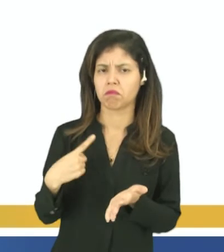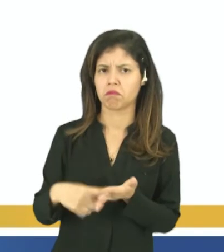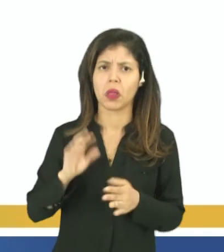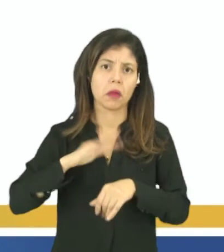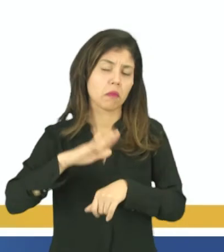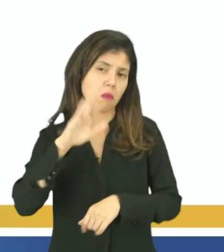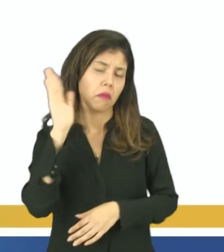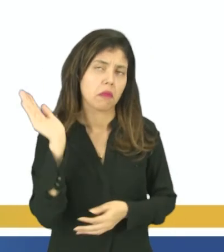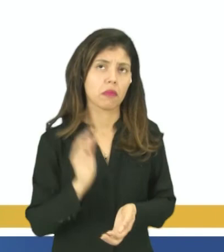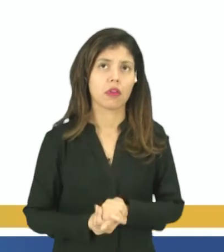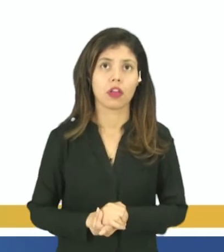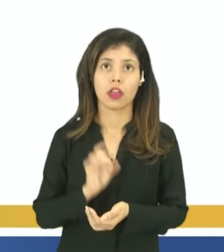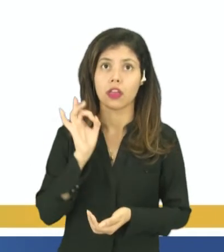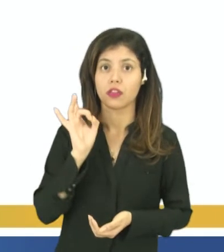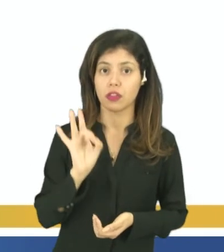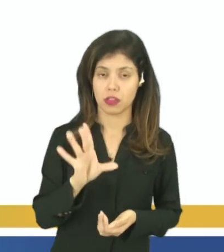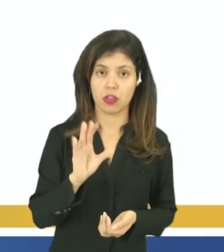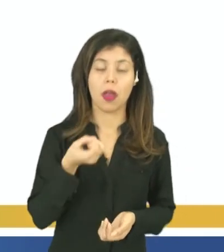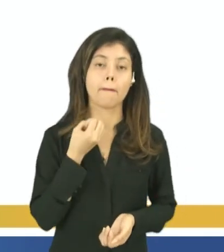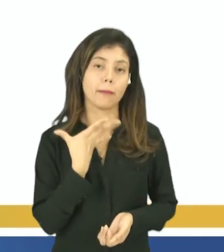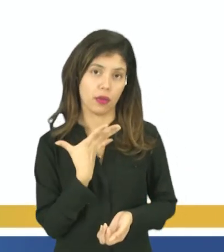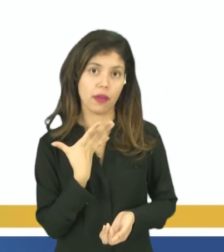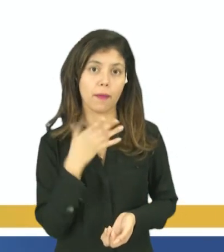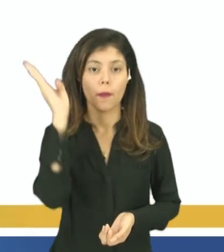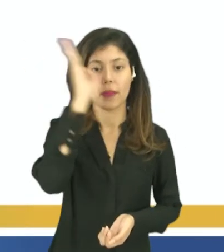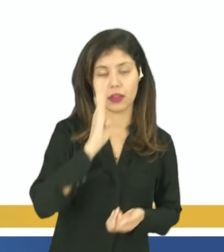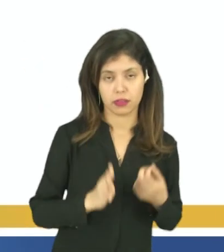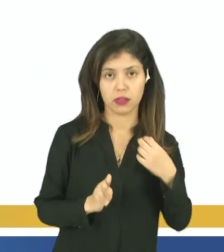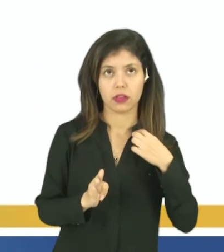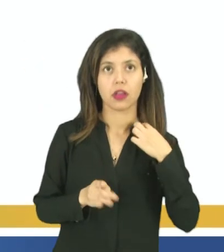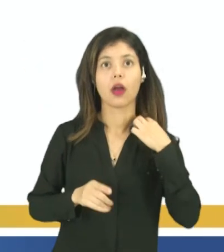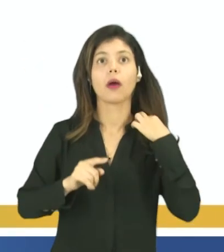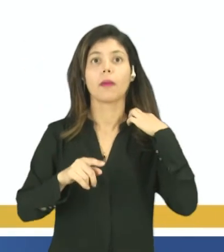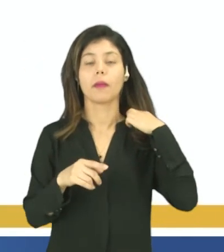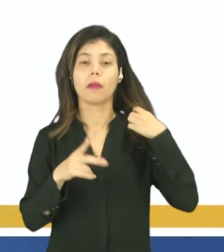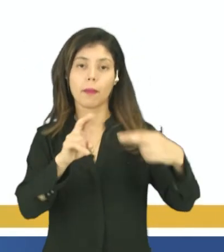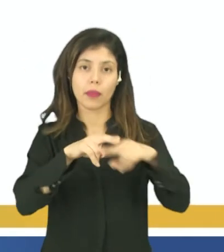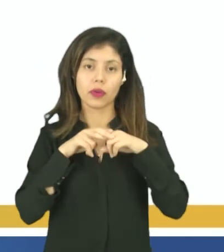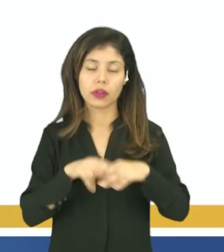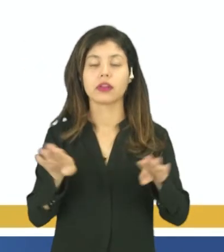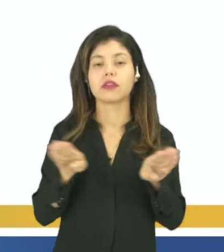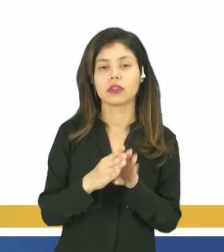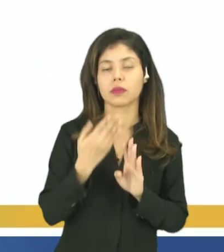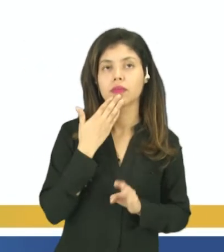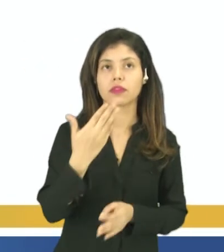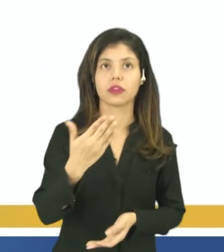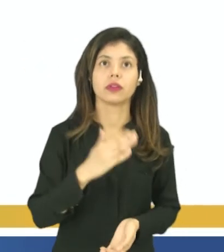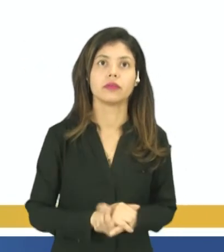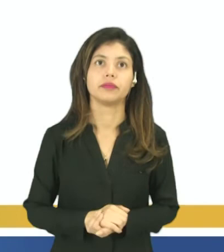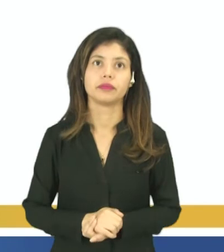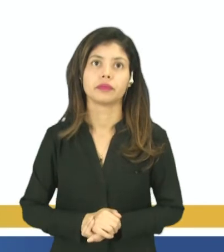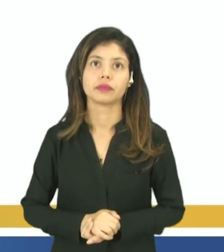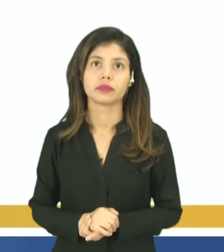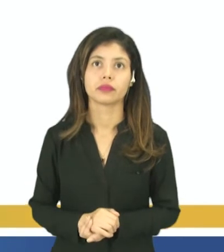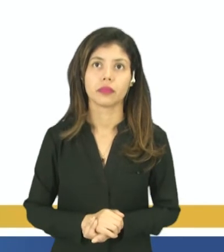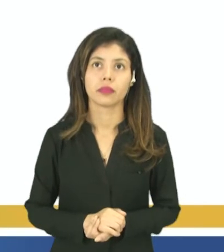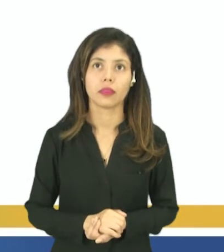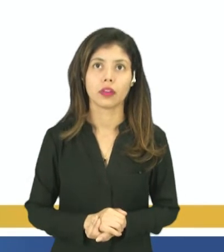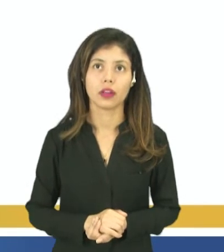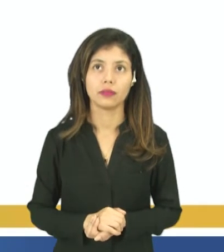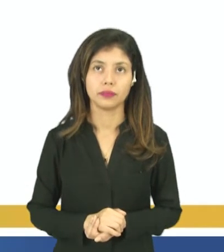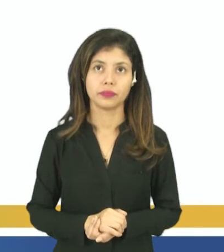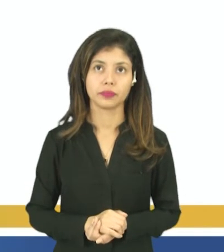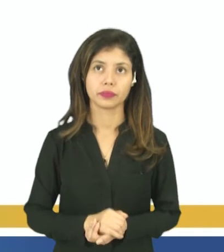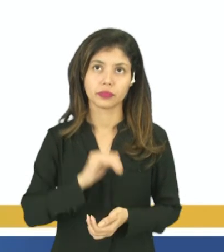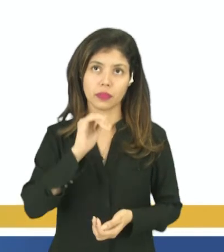mais favoráveis para o Brasil e, portanto, pediam o juízo a los